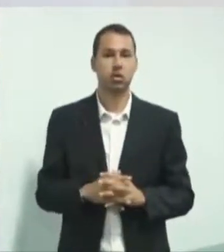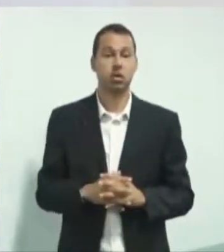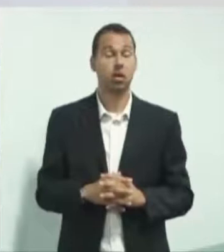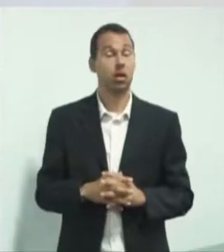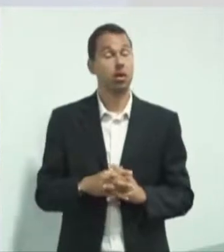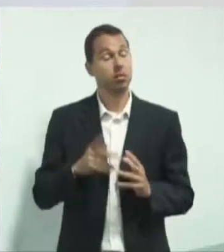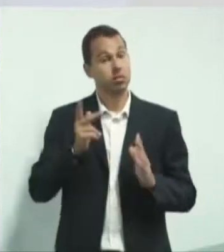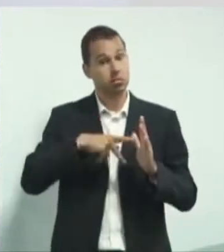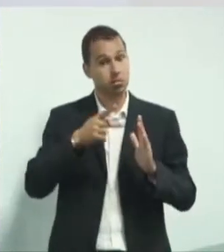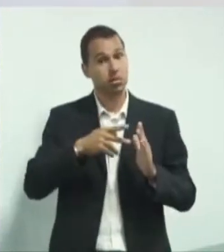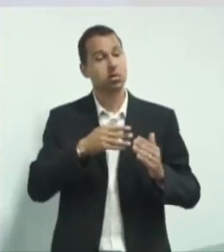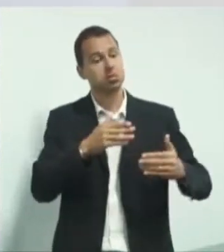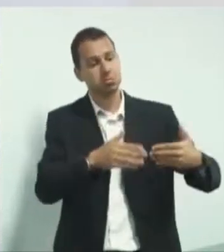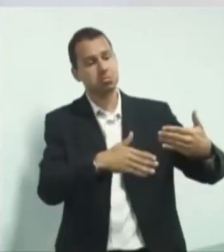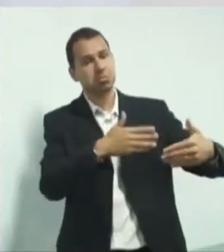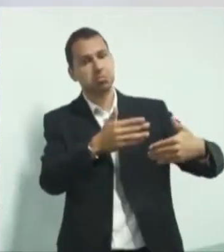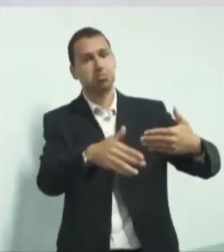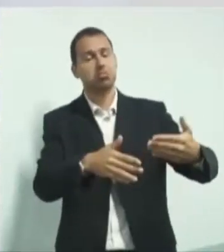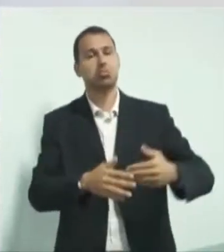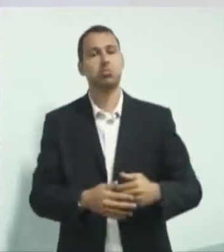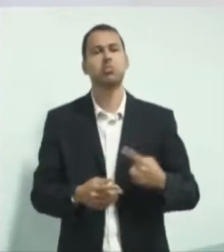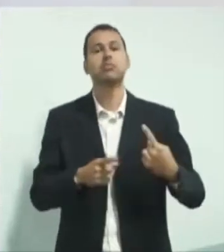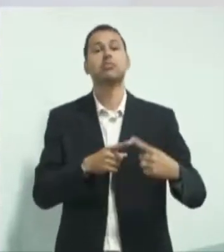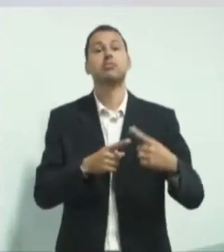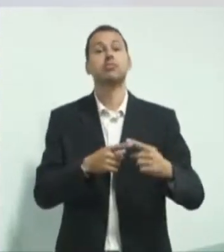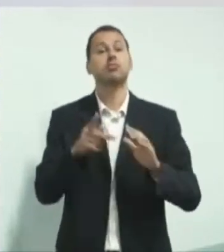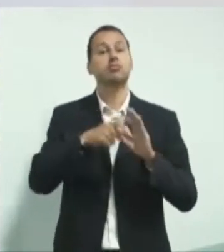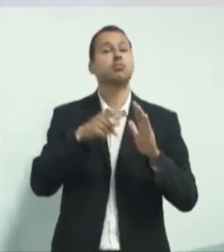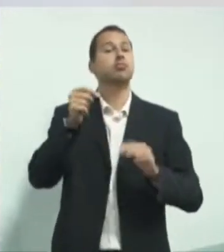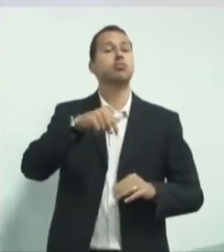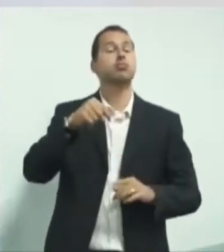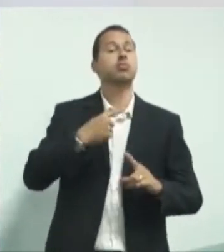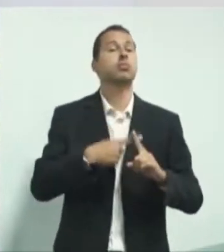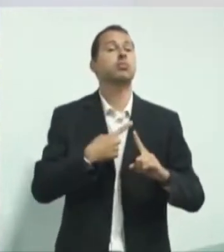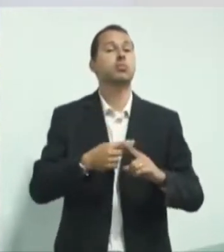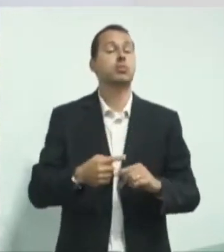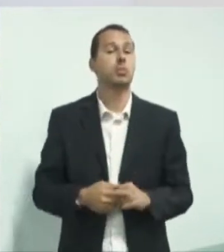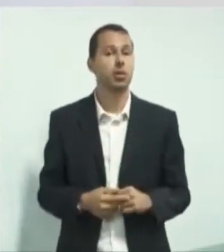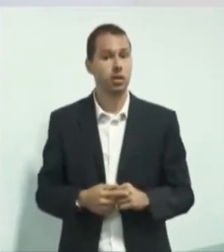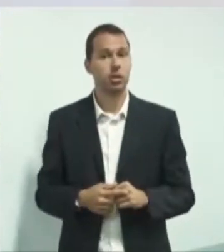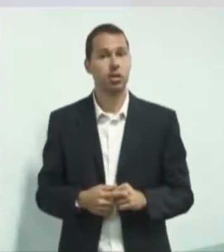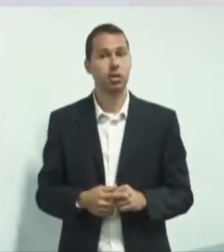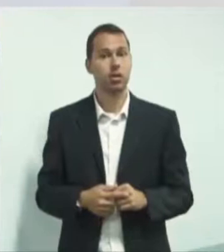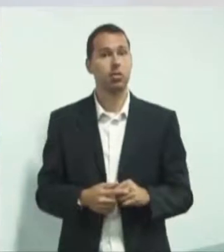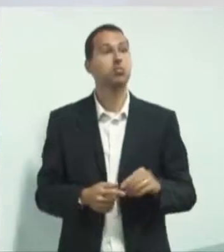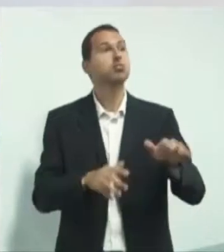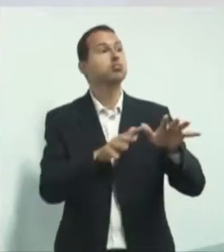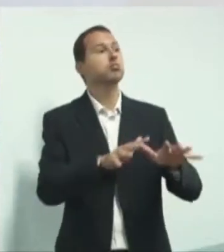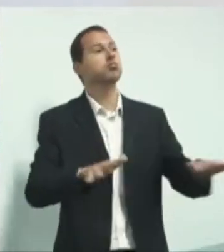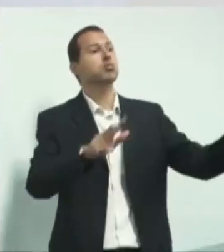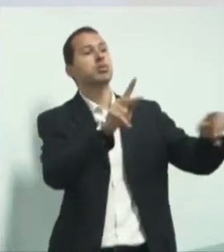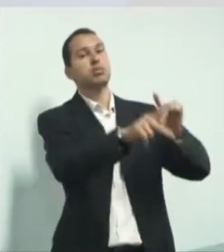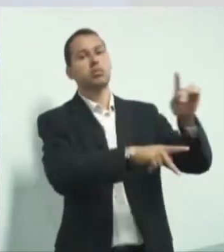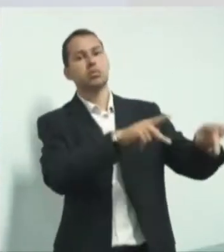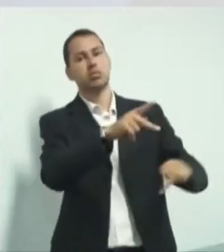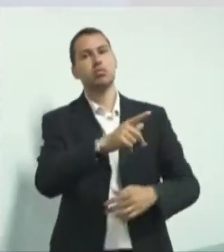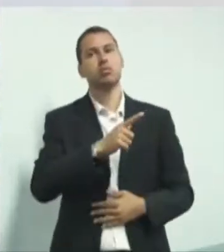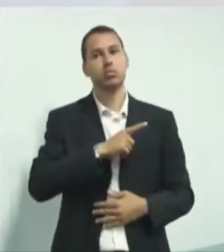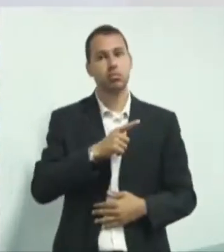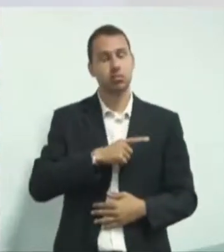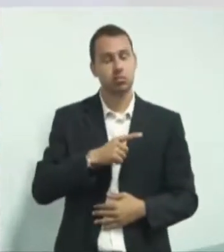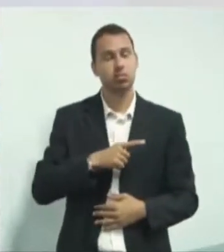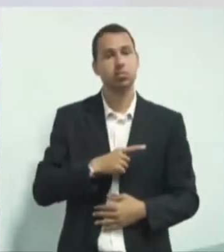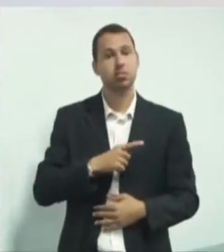andamento. Agora, por que que esse projeto está aqui? Porque a sociedade me pediu. Tem quem gosta de